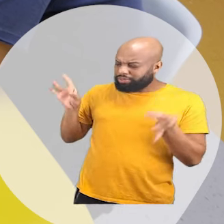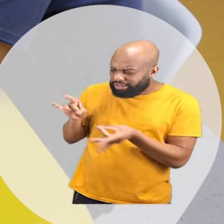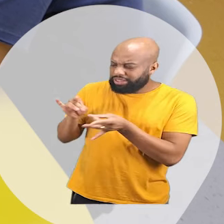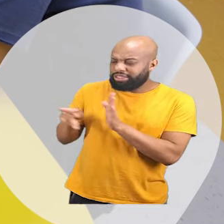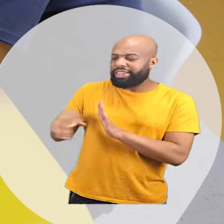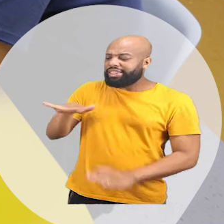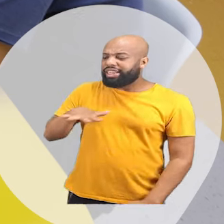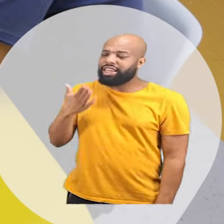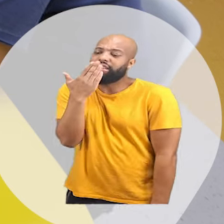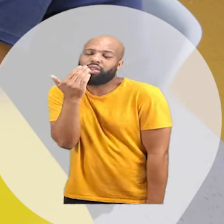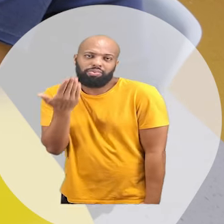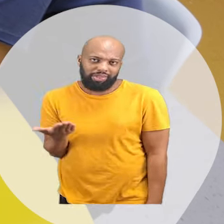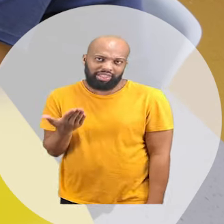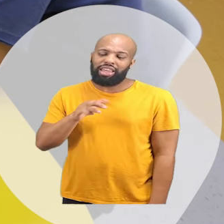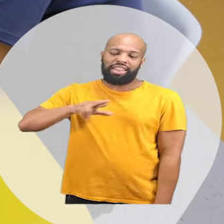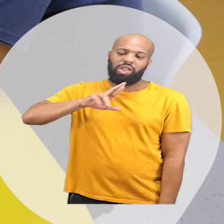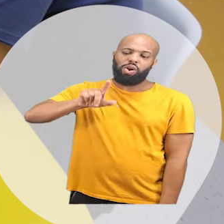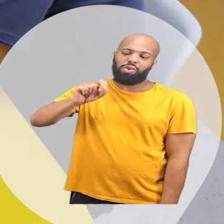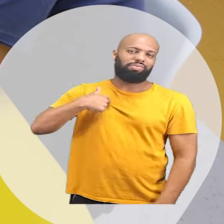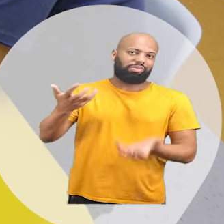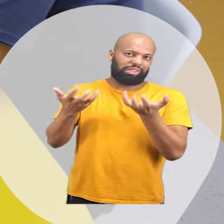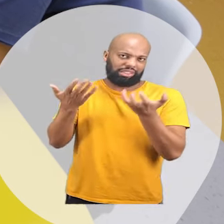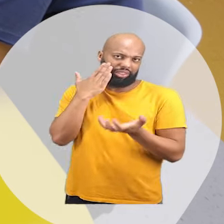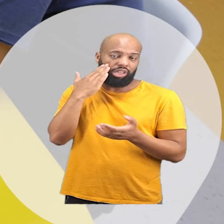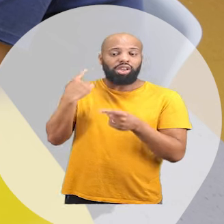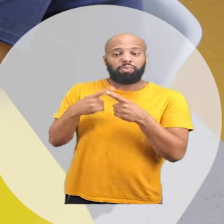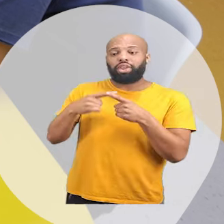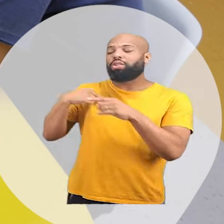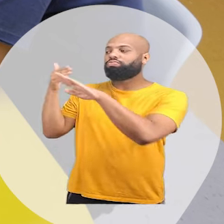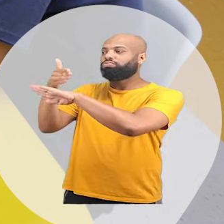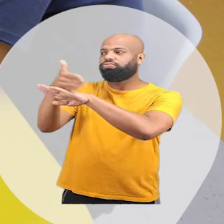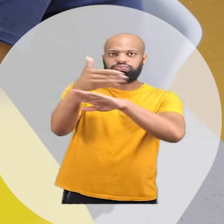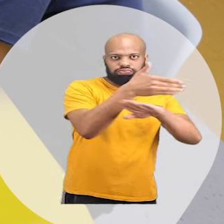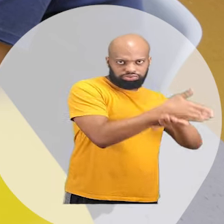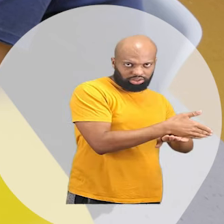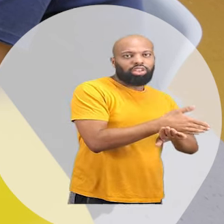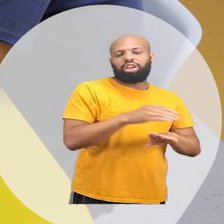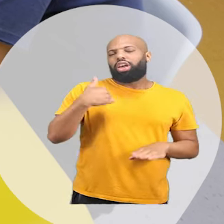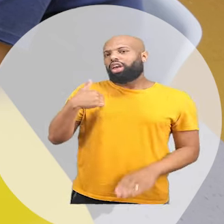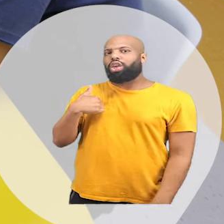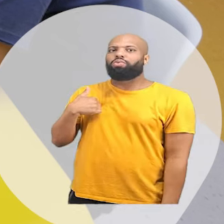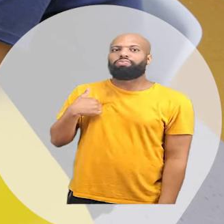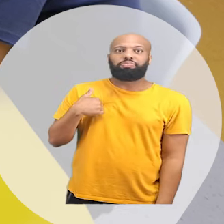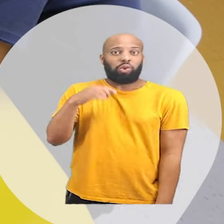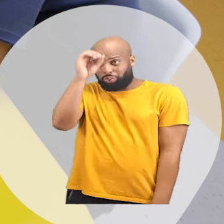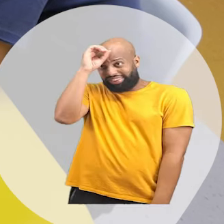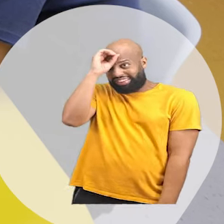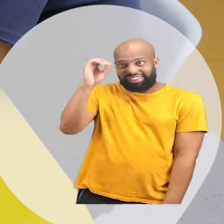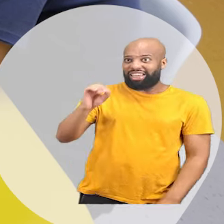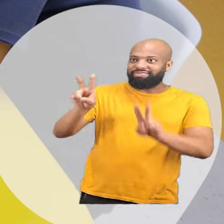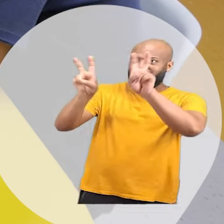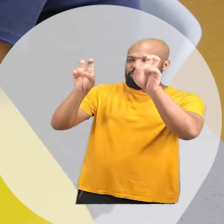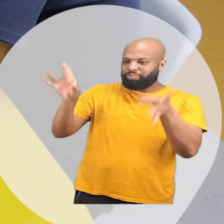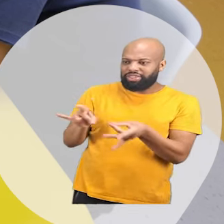muito específicos para área de gastronomia que não era o que eu queria saber porque eu sou uma consumidora final apenas uma leiga